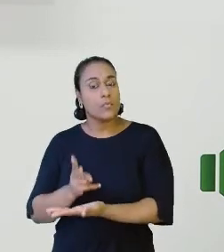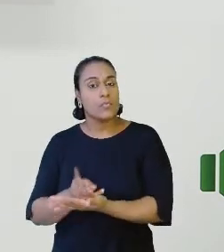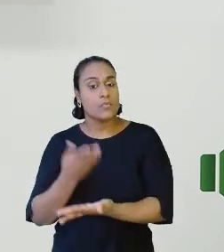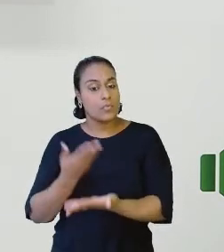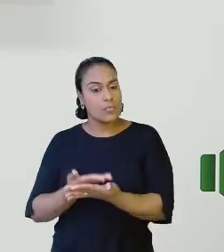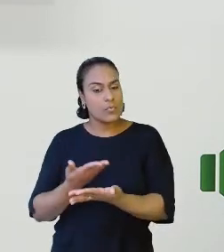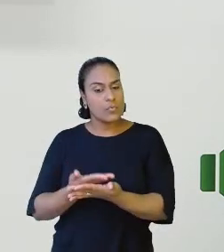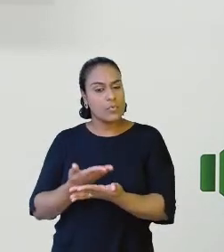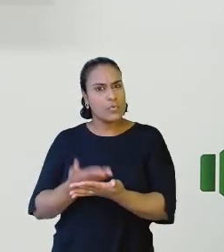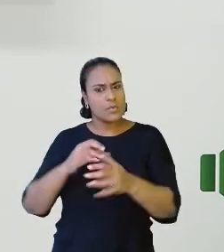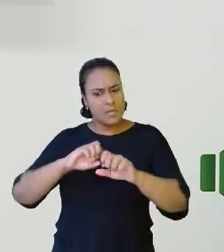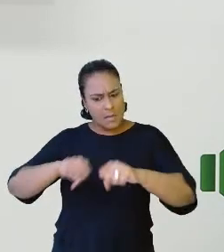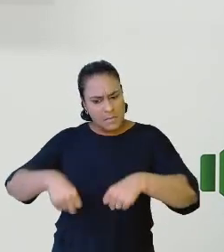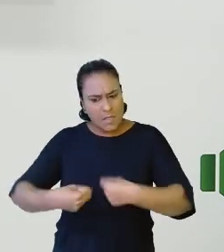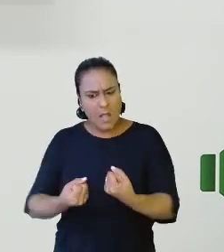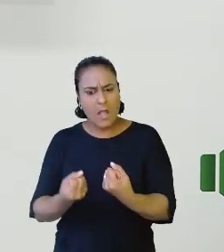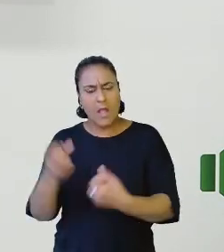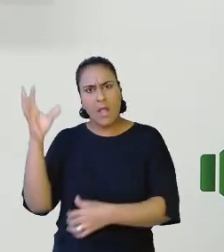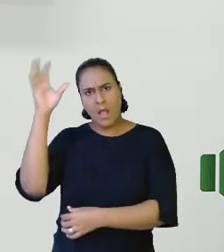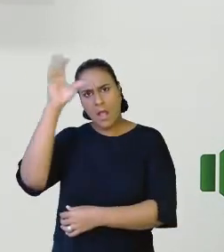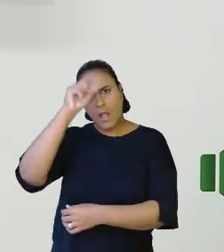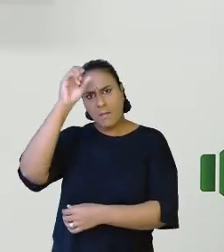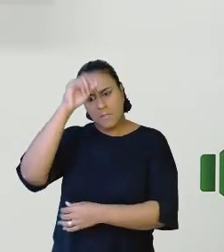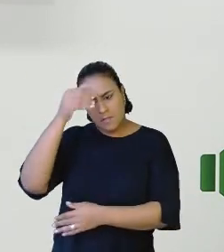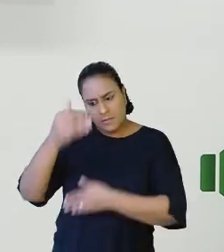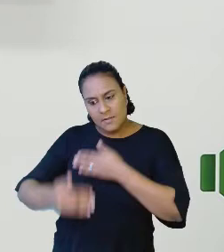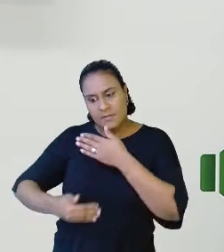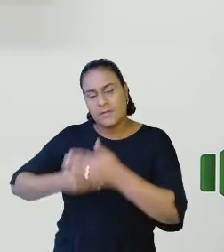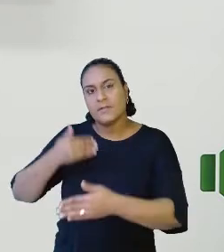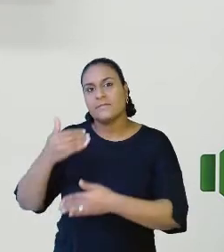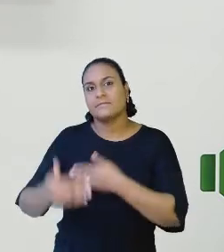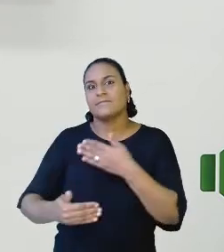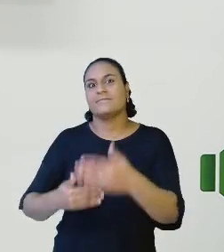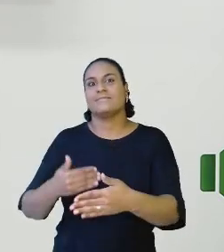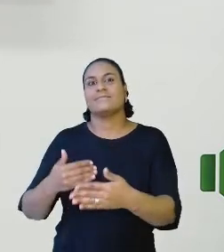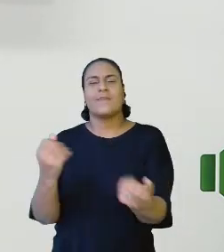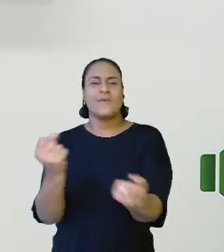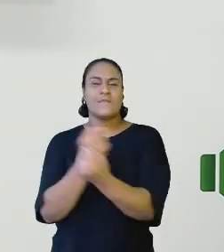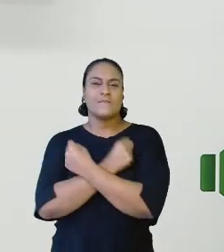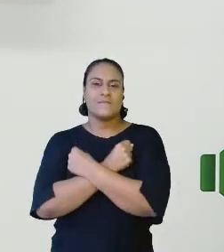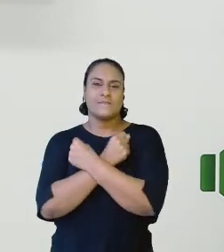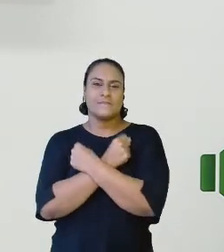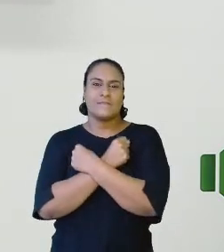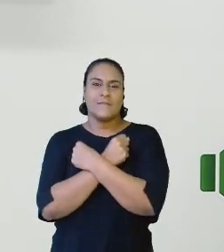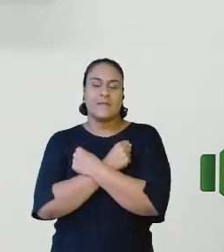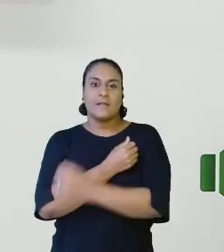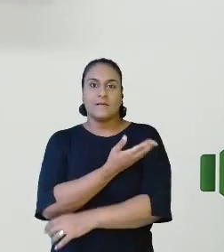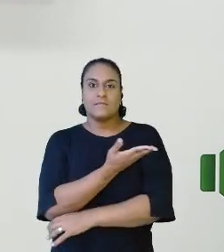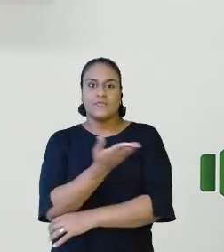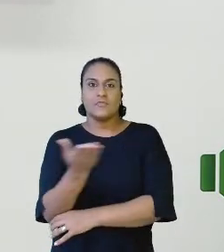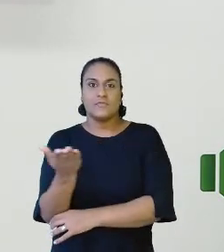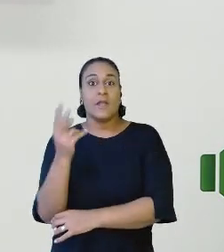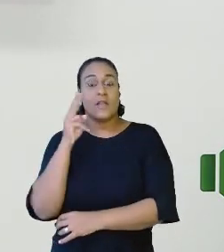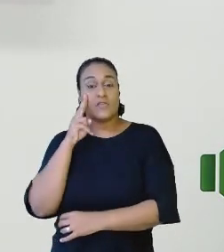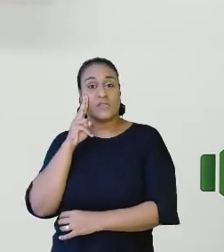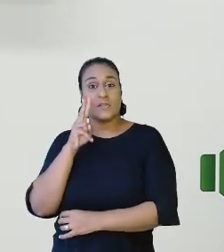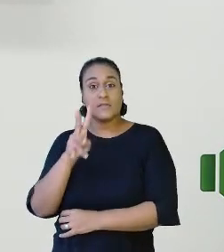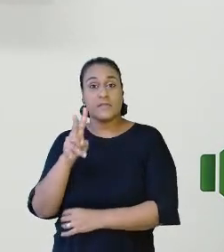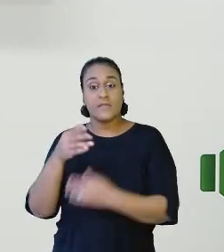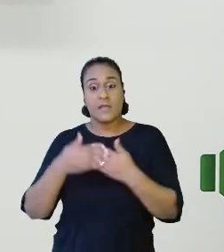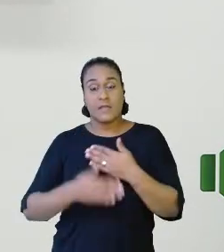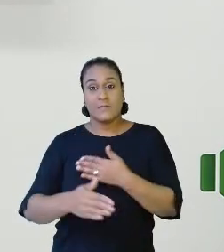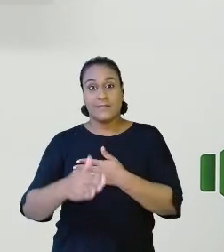estudando, aprendendo cada vez mais. Um grande abraço para vocês. A gente se vê